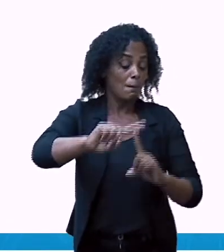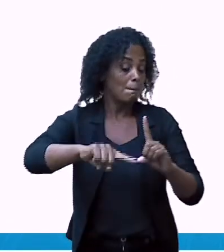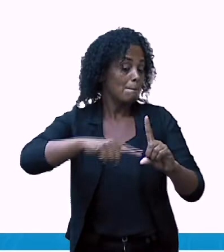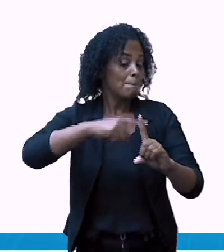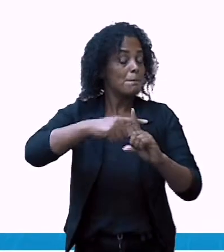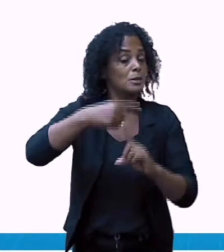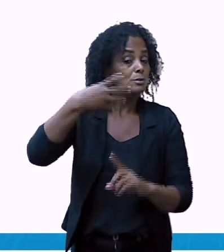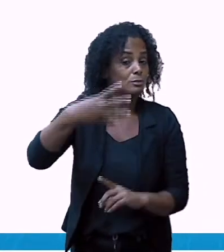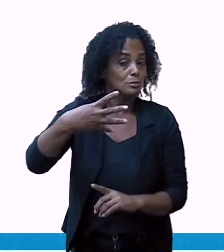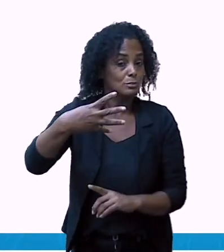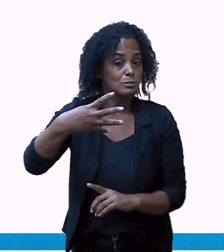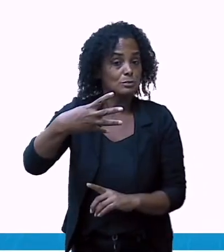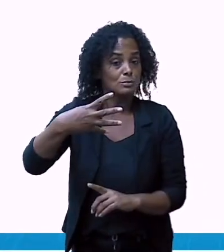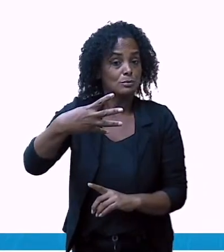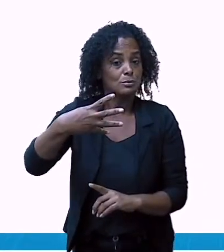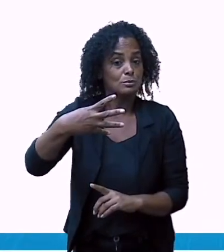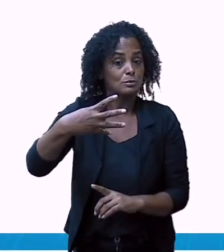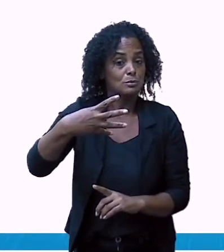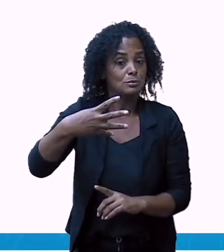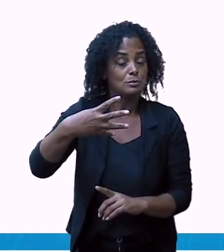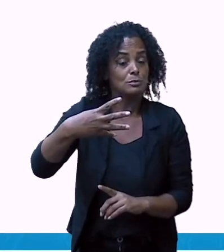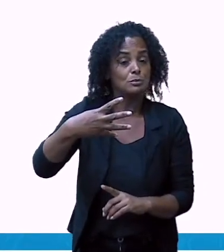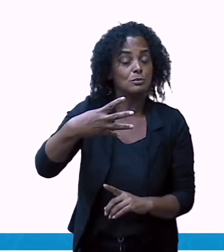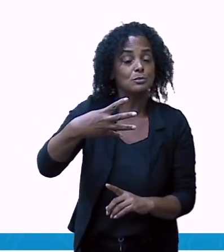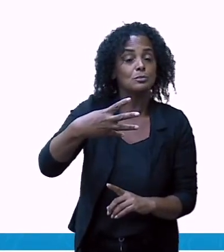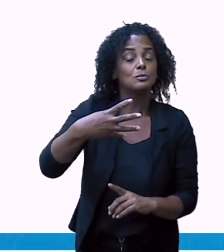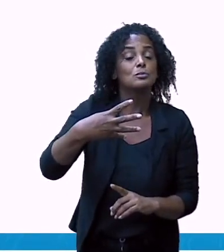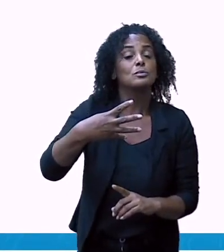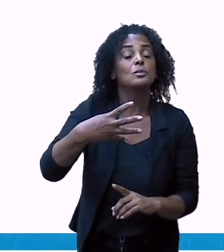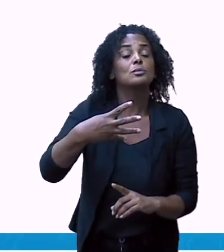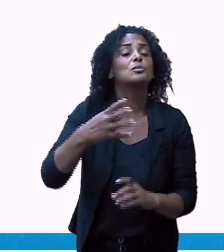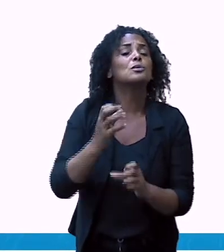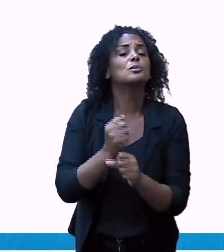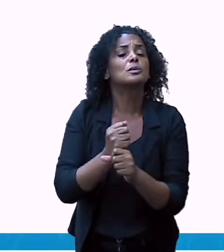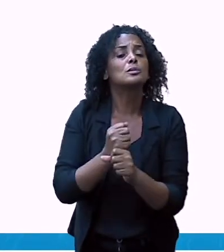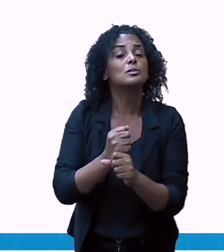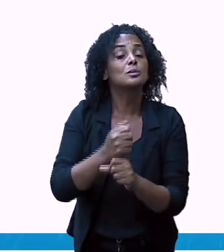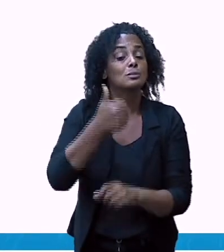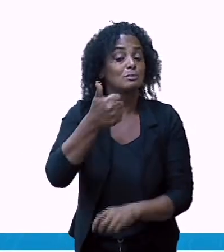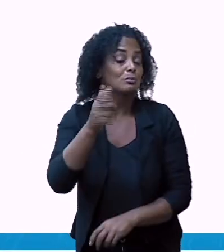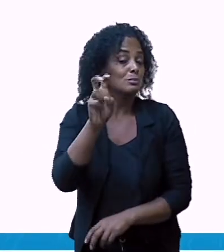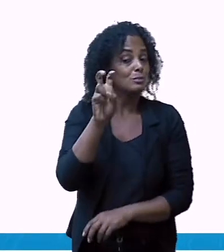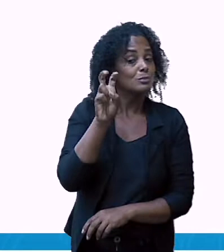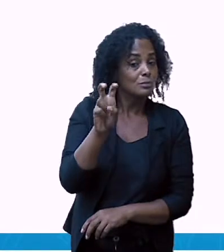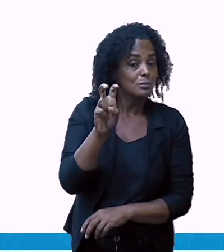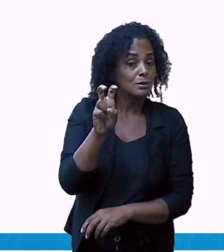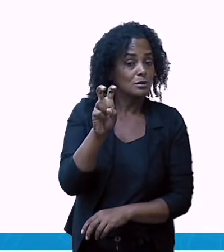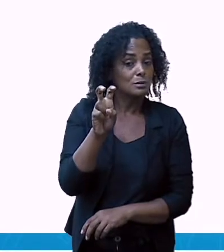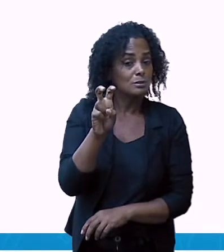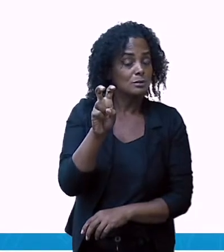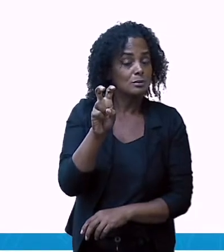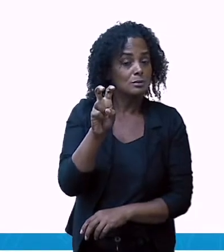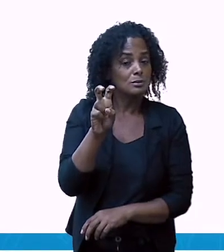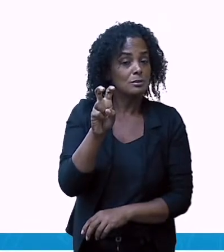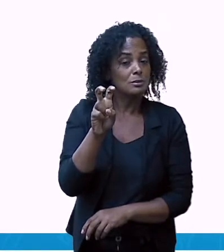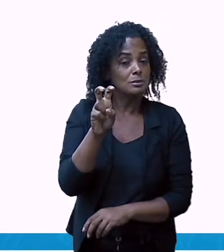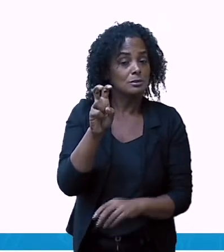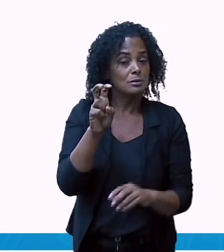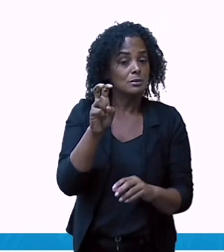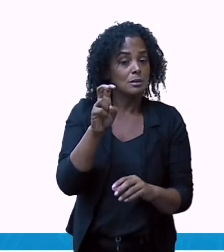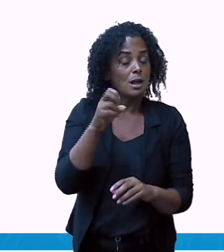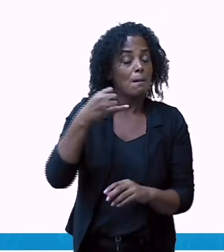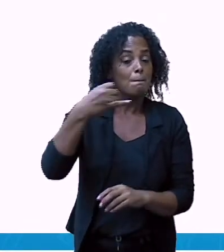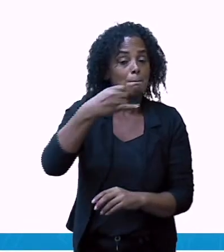4. 11 mais 4, no cálculo mental aí, vai dar 15. E vamos descer agora